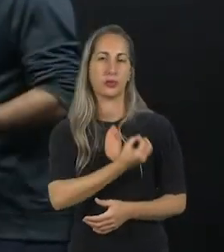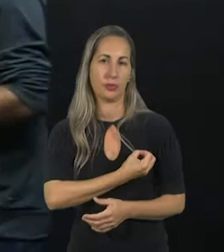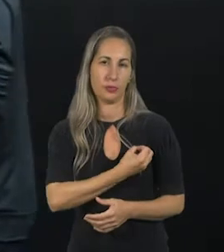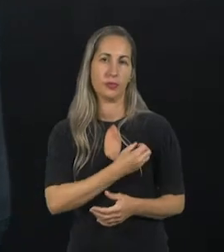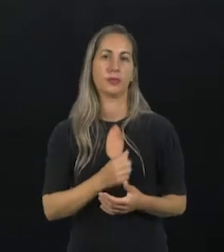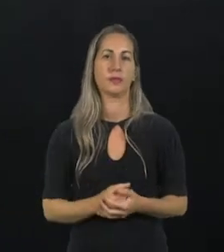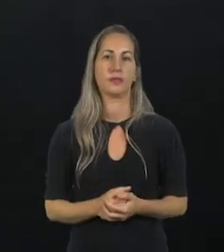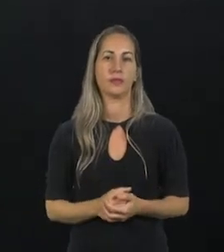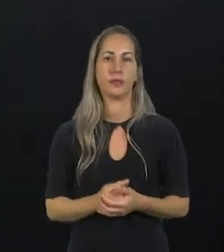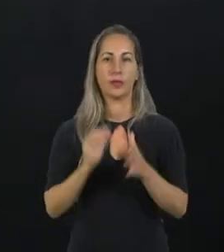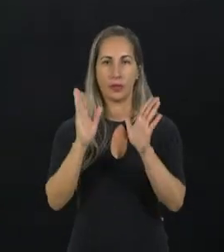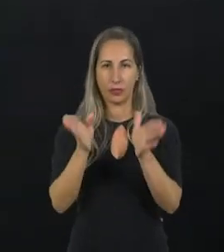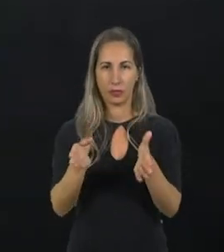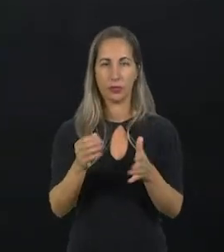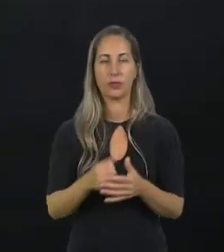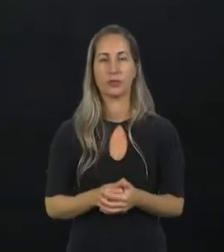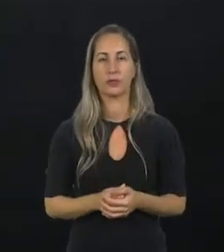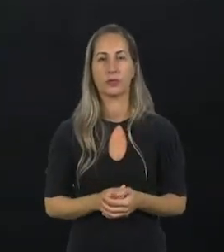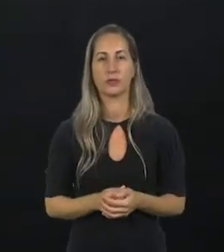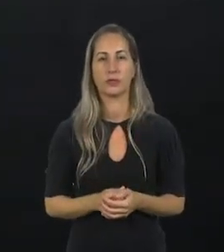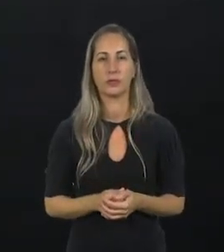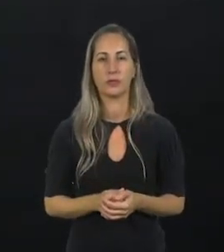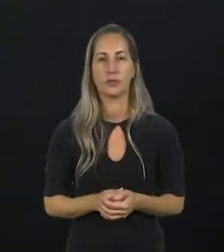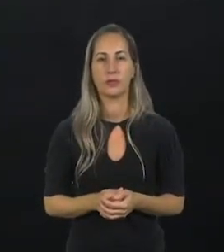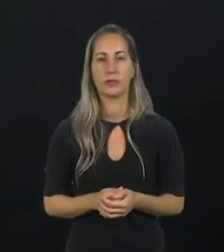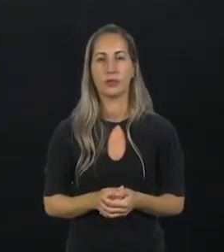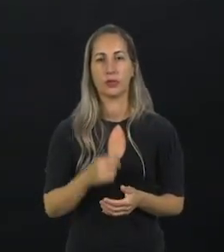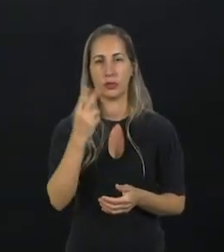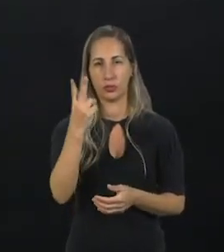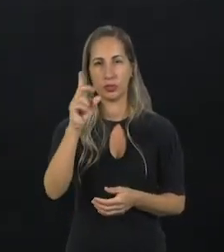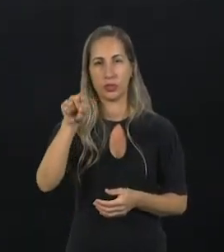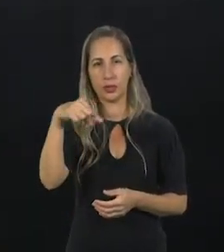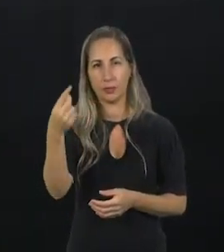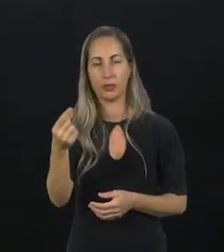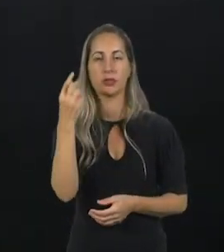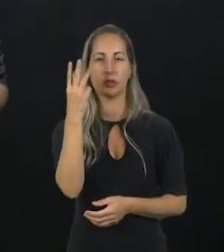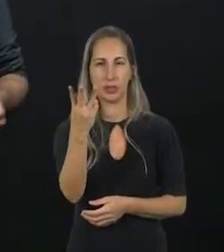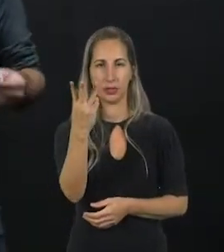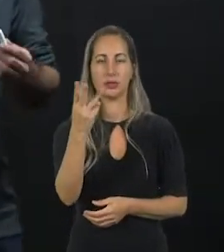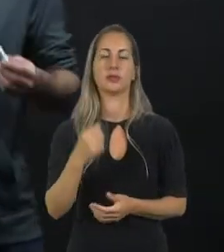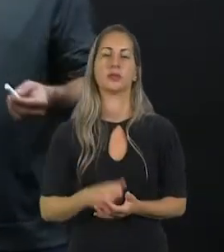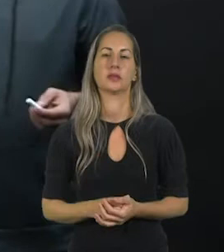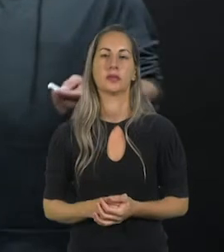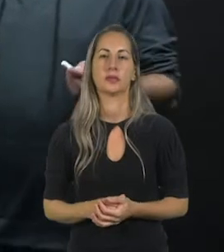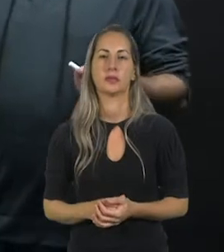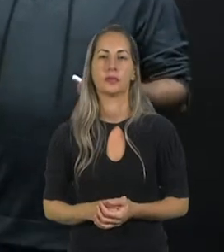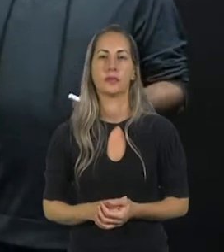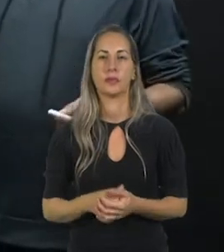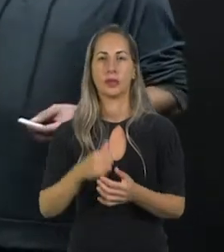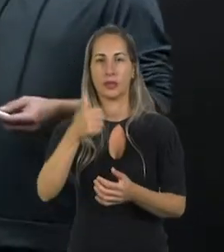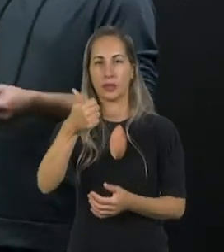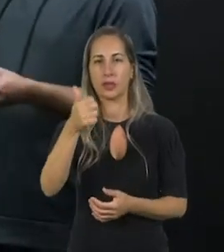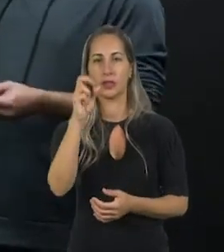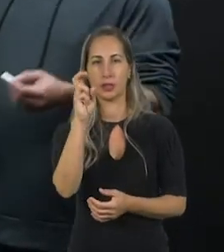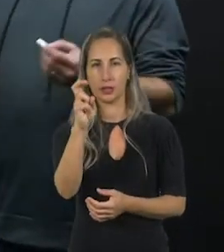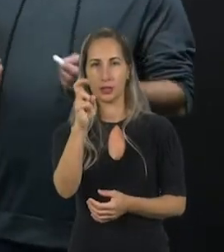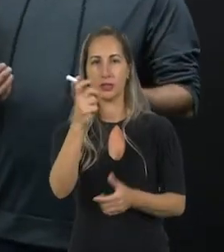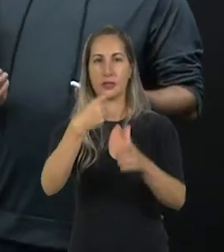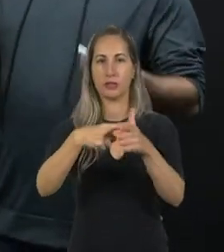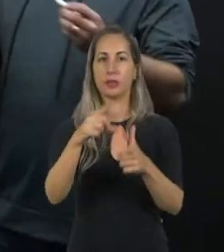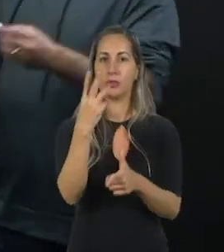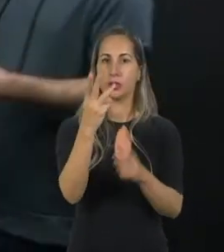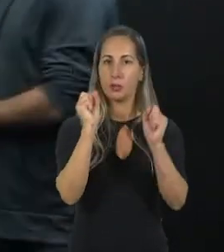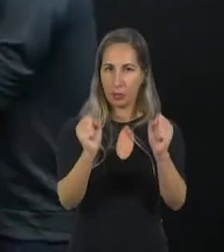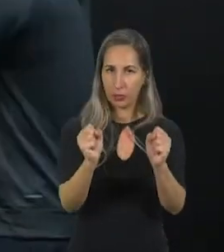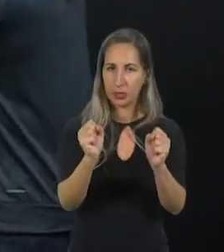primo, que aqui nesse caso, repare aqui comigo, depois do 2 vem o 3. Dá para dividirmos 15